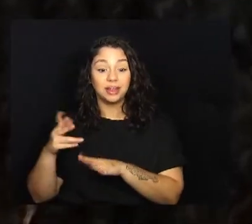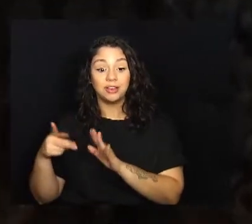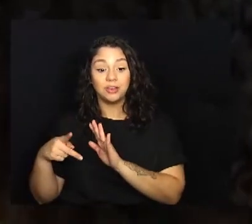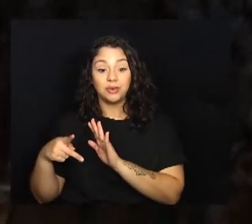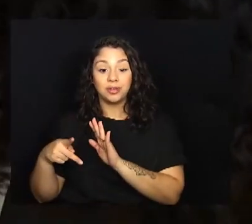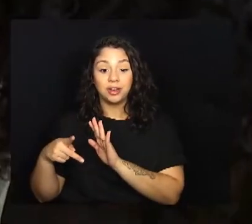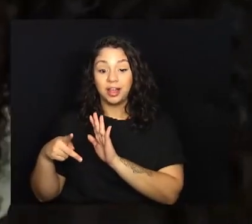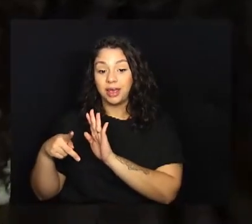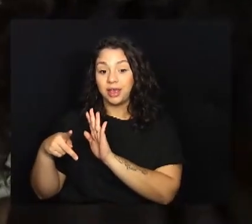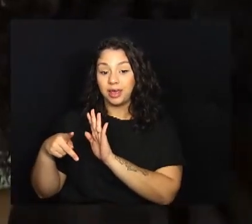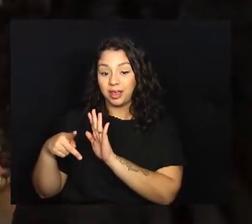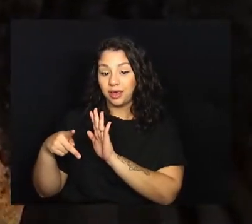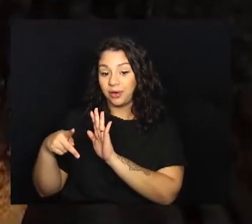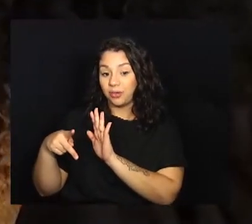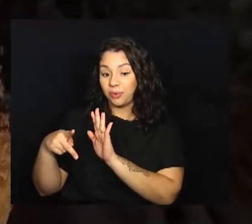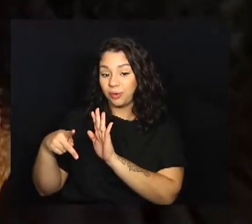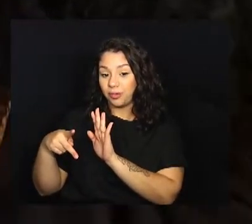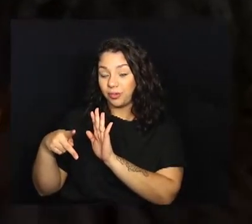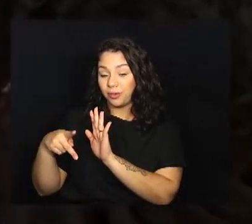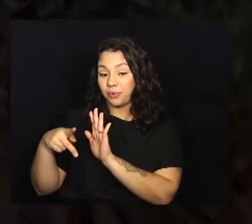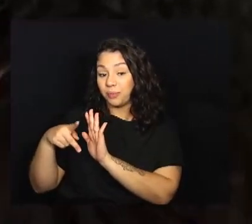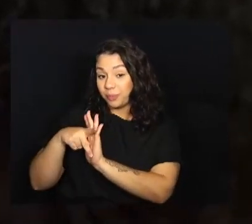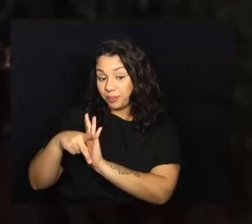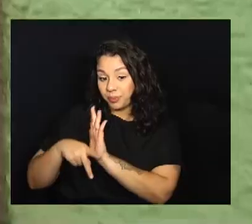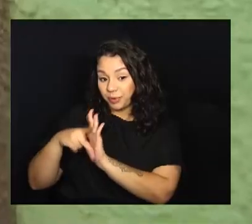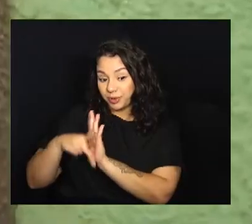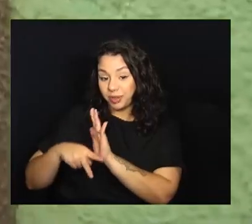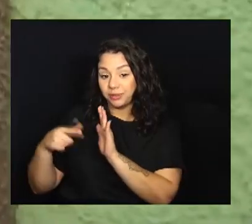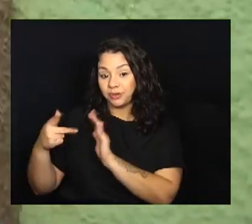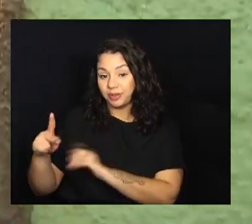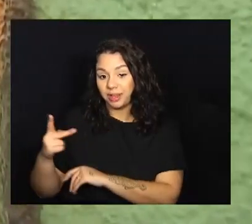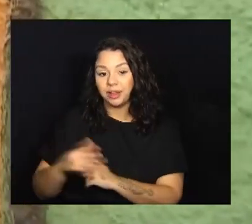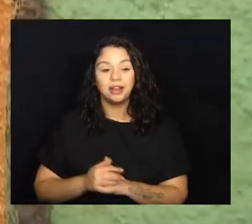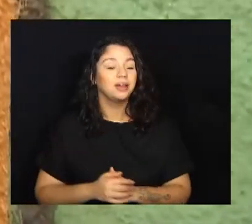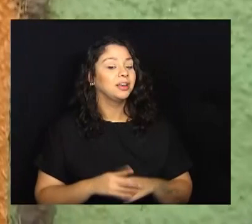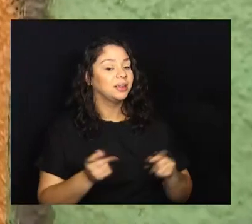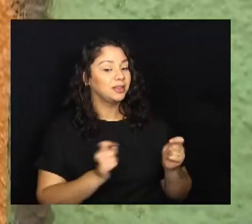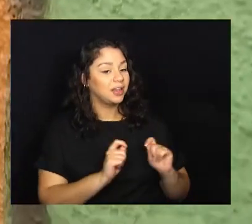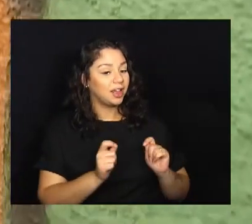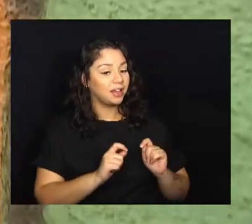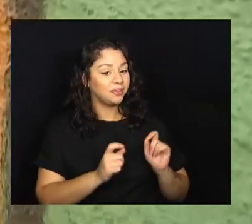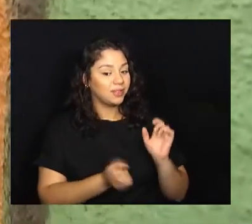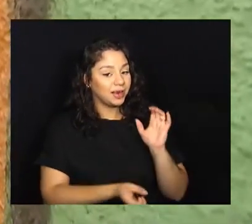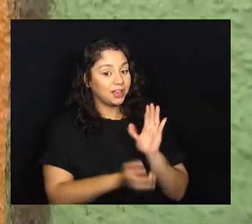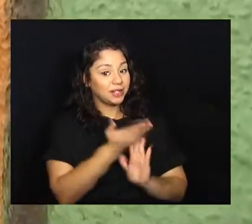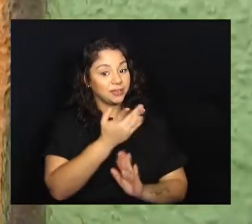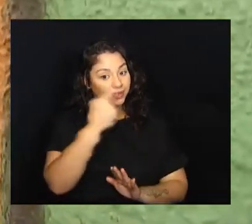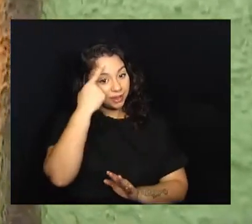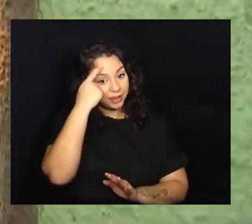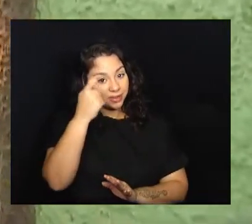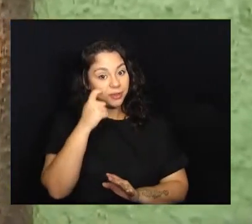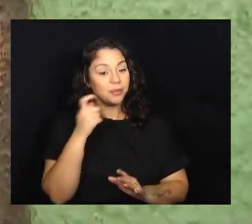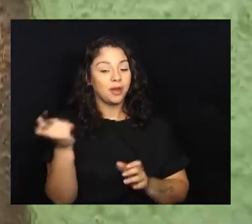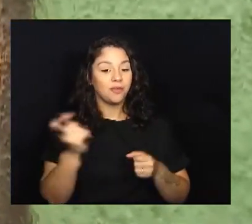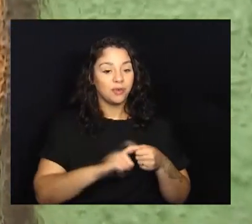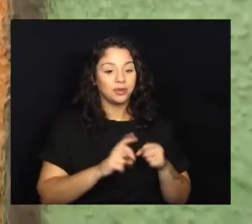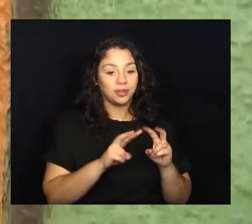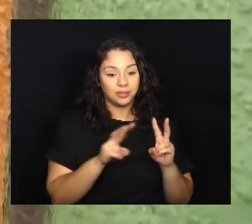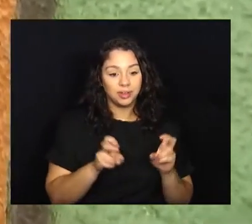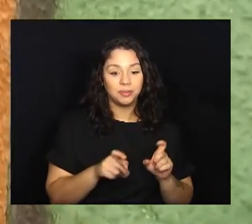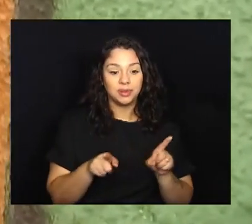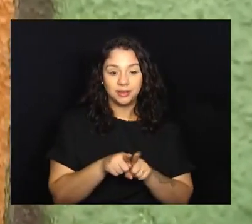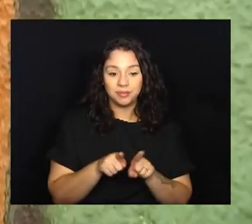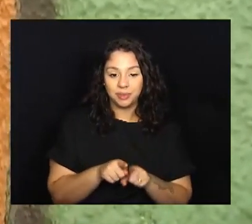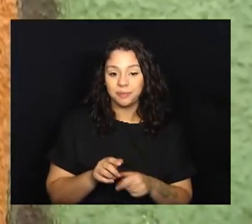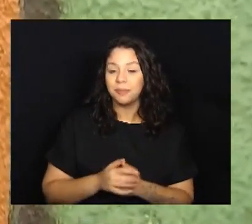vocês acabam ensinando a usar a criatividade para poder até arrumar o desenho para voltar para a temática. Ah, sim, não tem